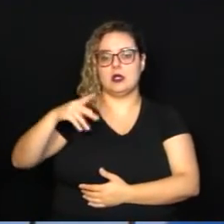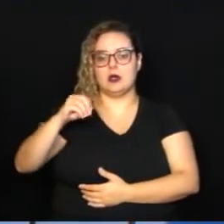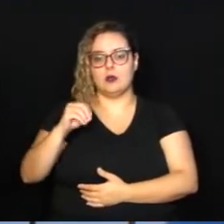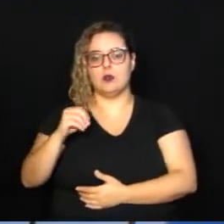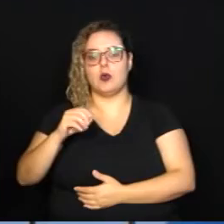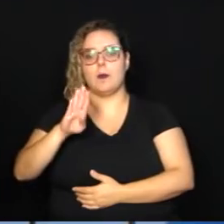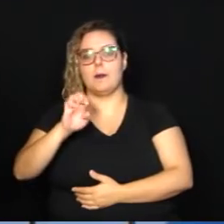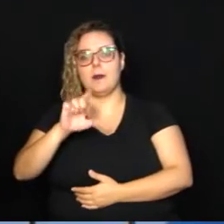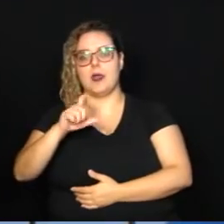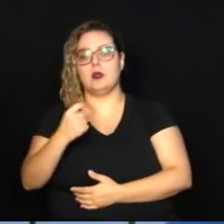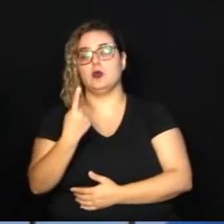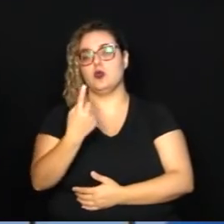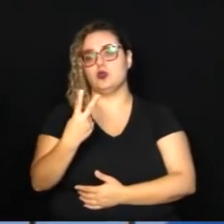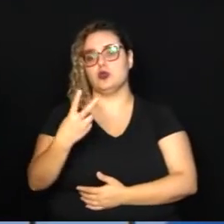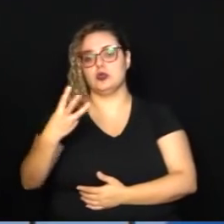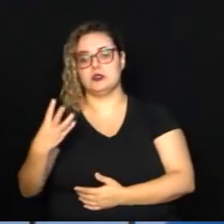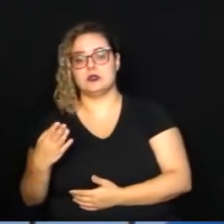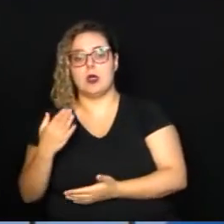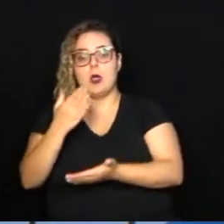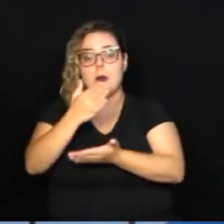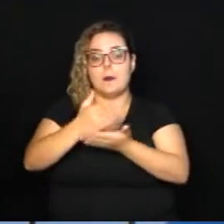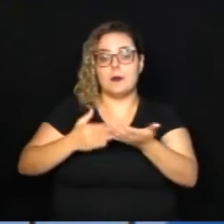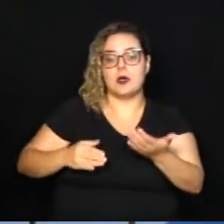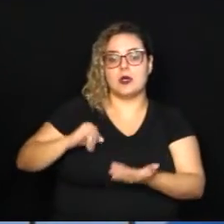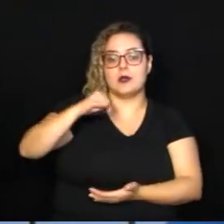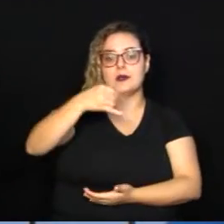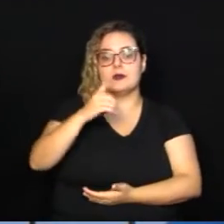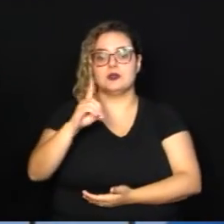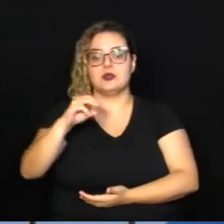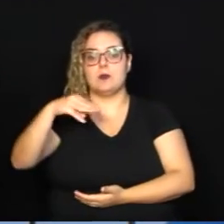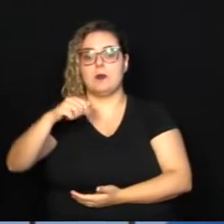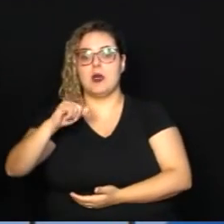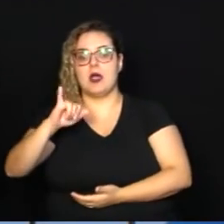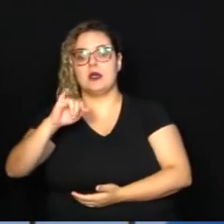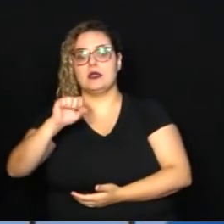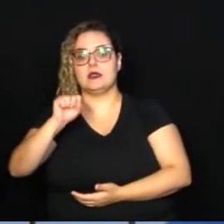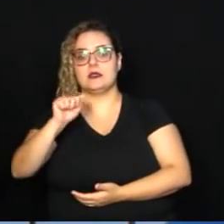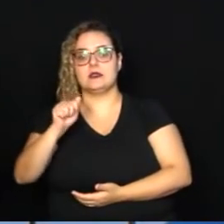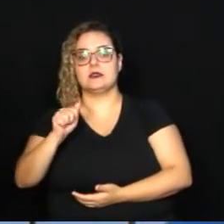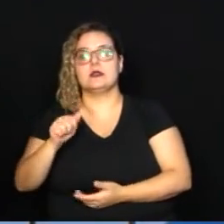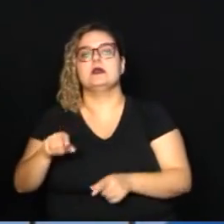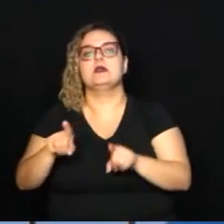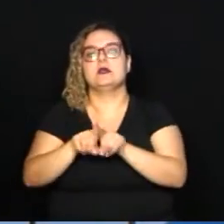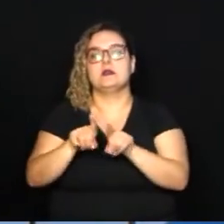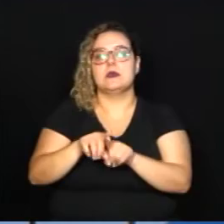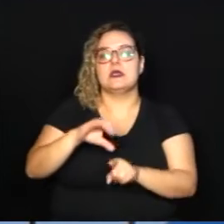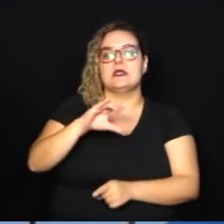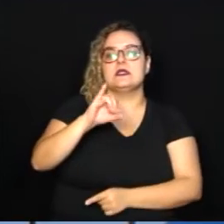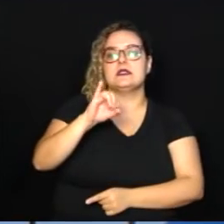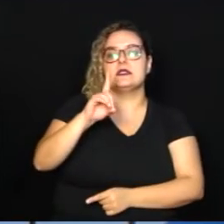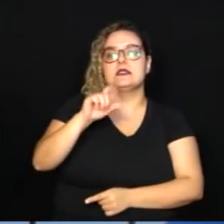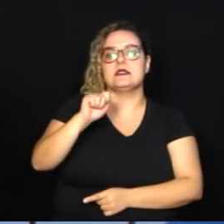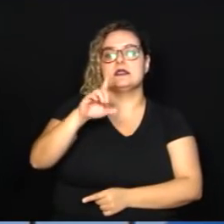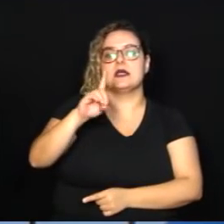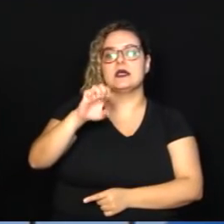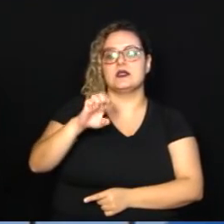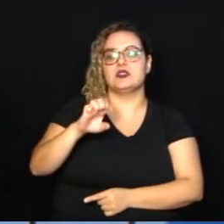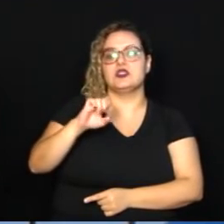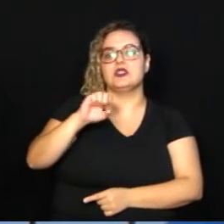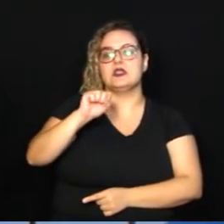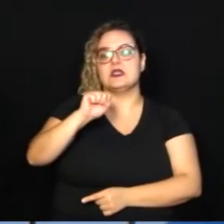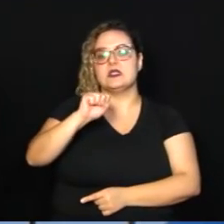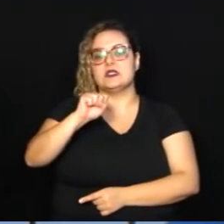e 3... parte dos bairros Jardim Marisa e Cidade Singer, também faça a reserva de